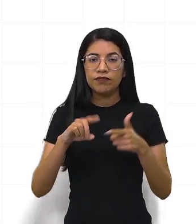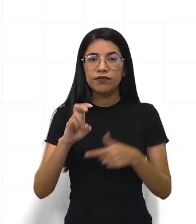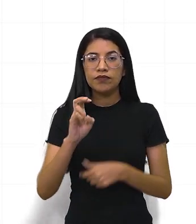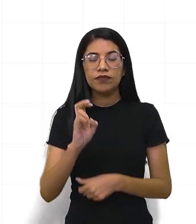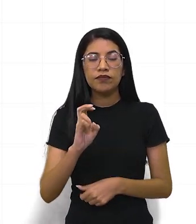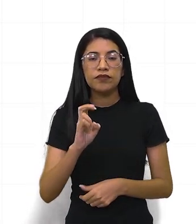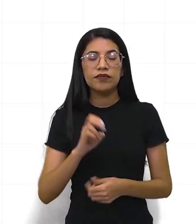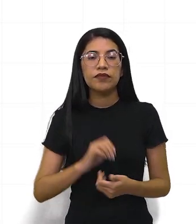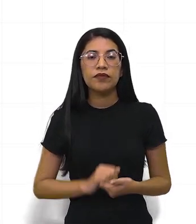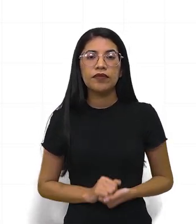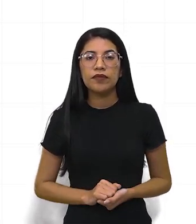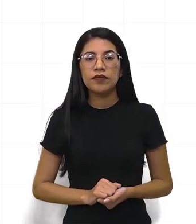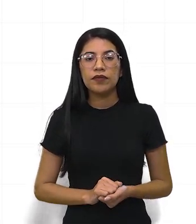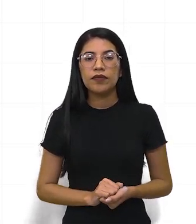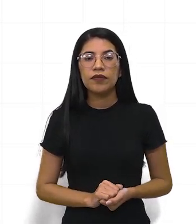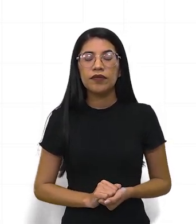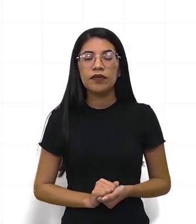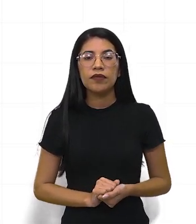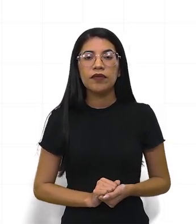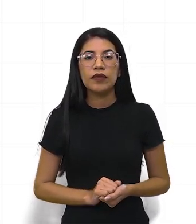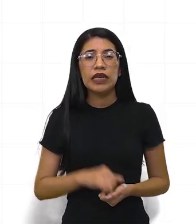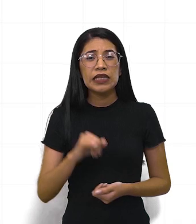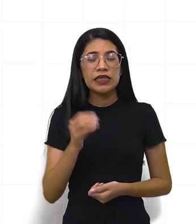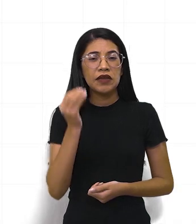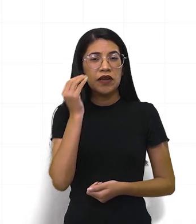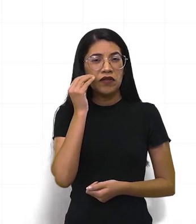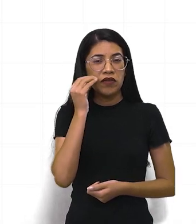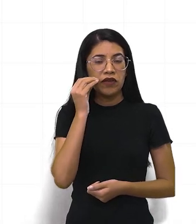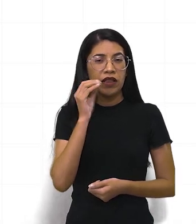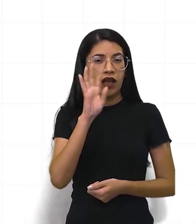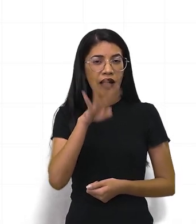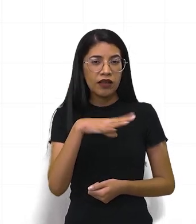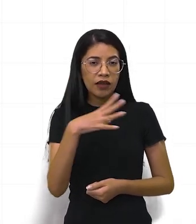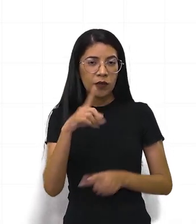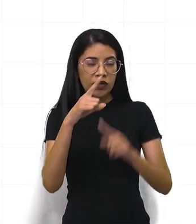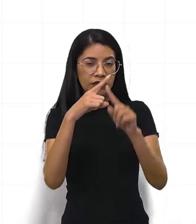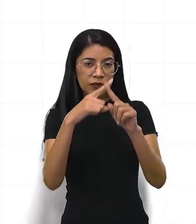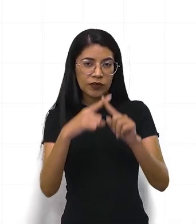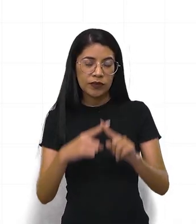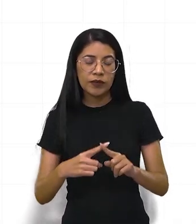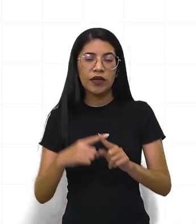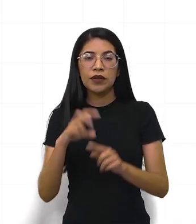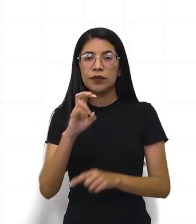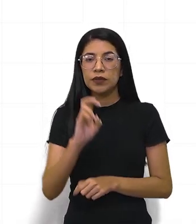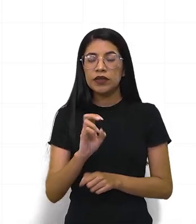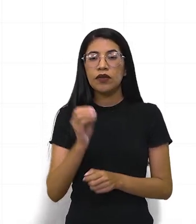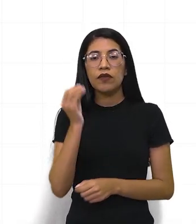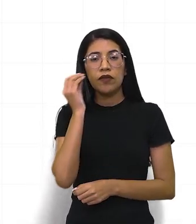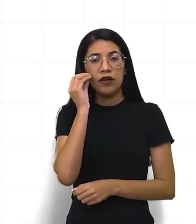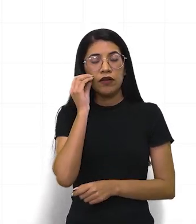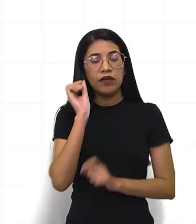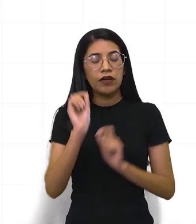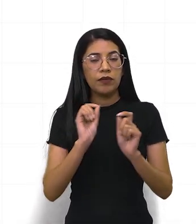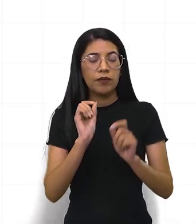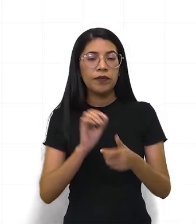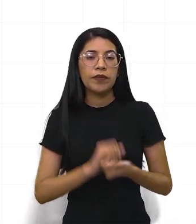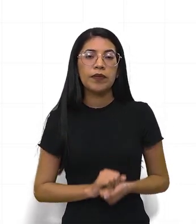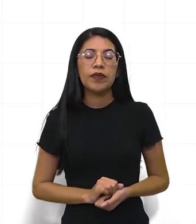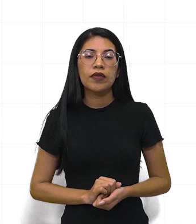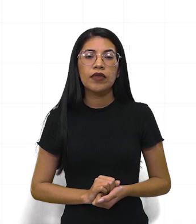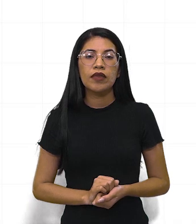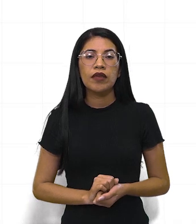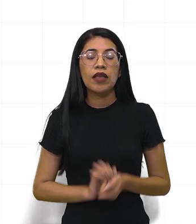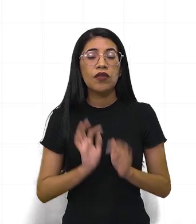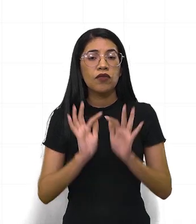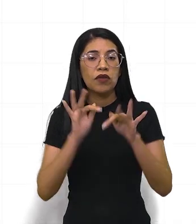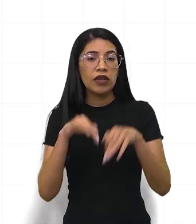5. Se você olhar a tabuada do 5, você vai verificar que toda ela termina ou em